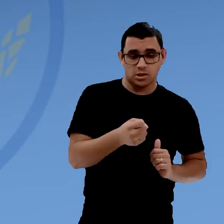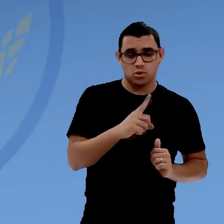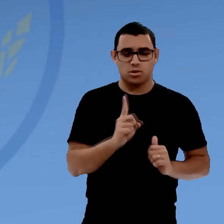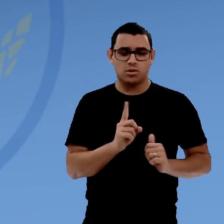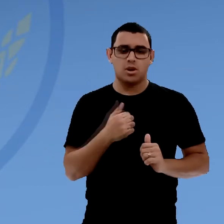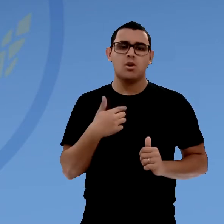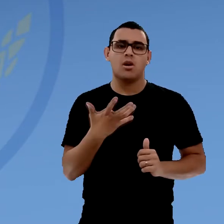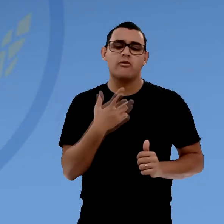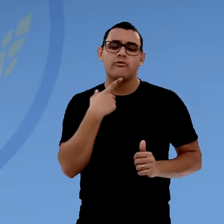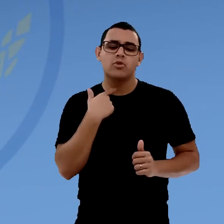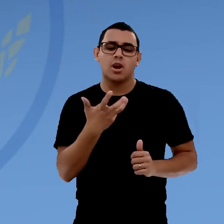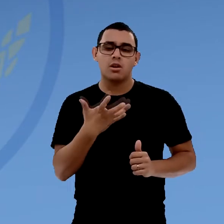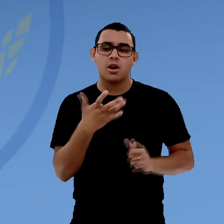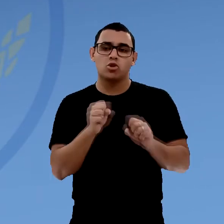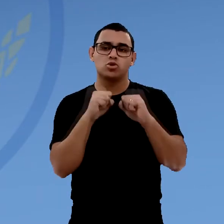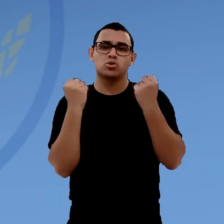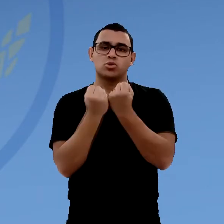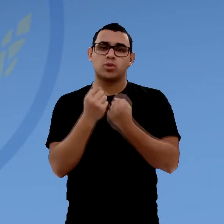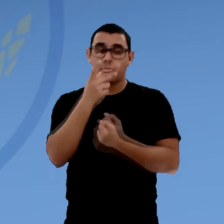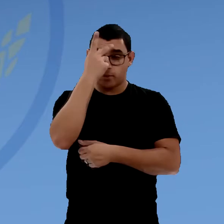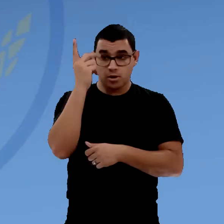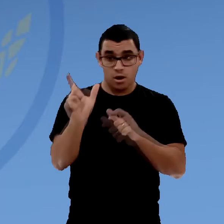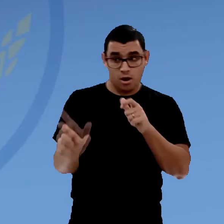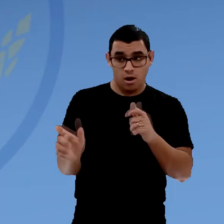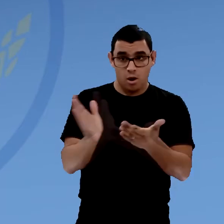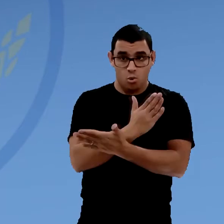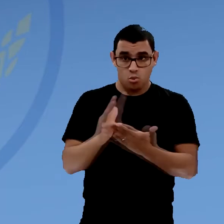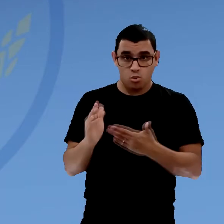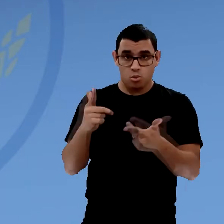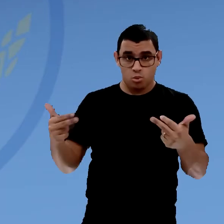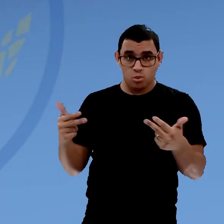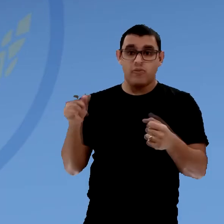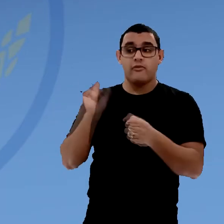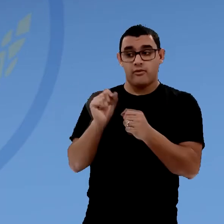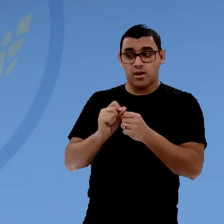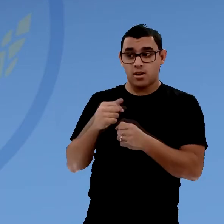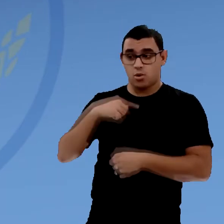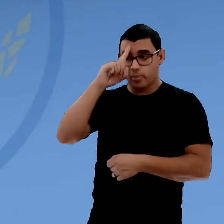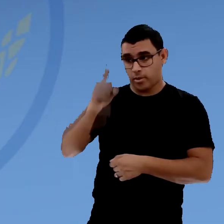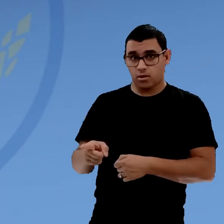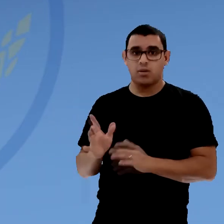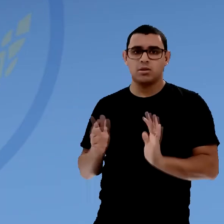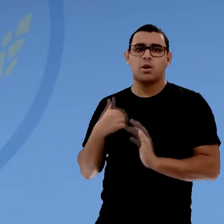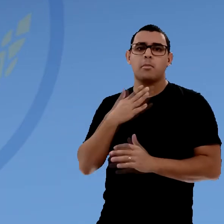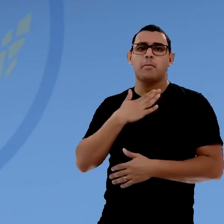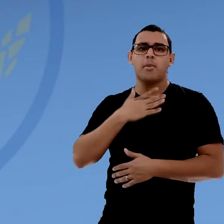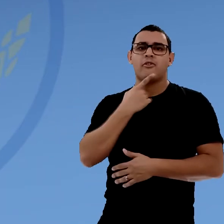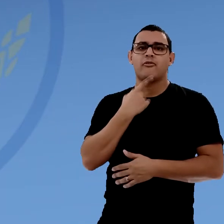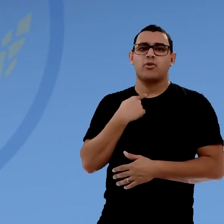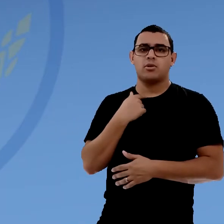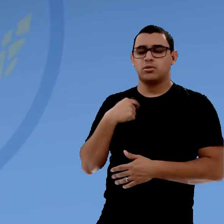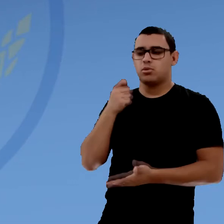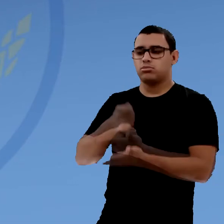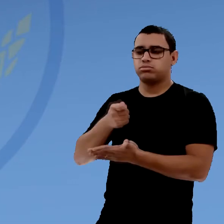tenho eu quero alguma coisa, eu quero que a sociedade ou alguém faça aquilo que eu desejo, a minha vontade, então eu